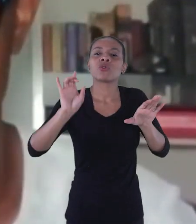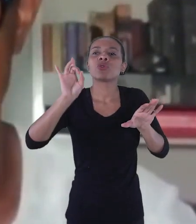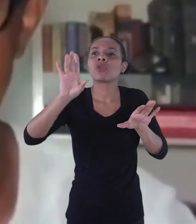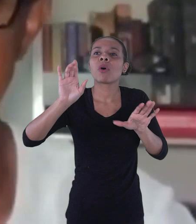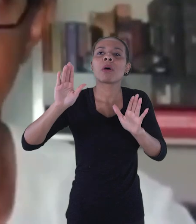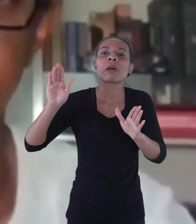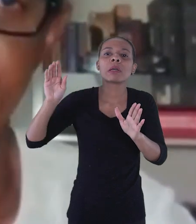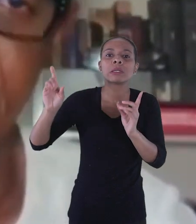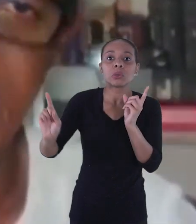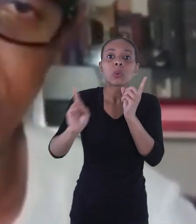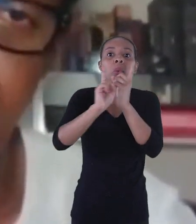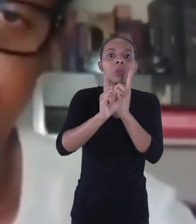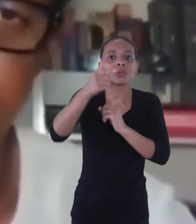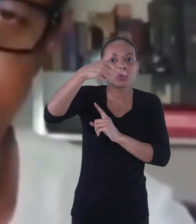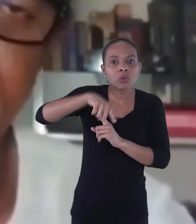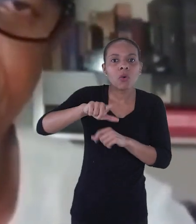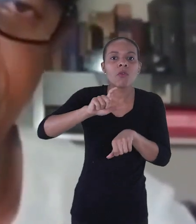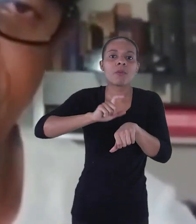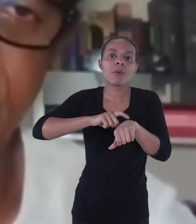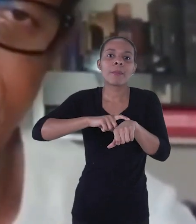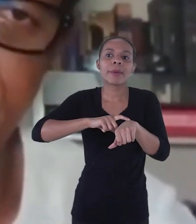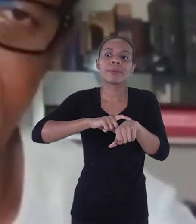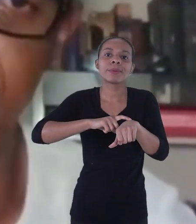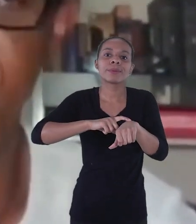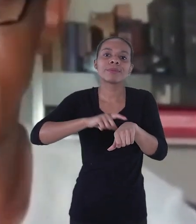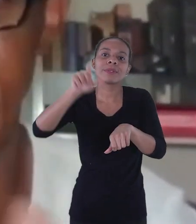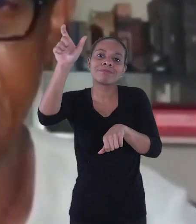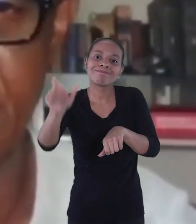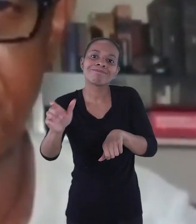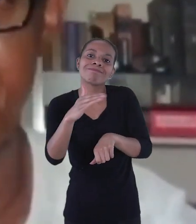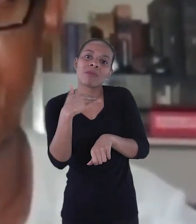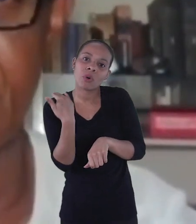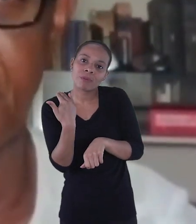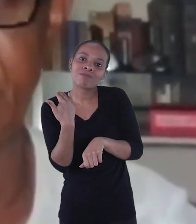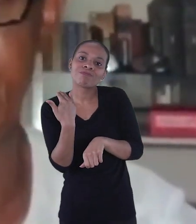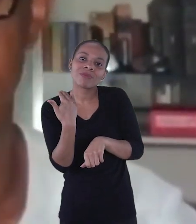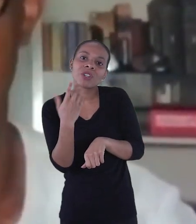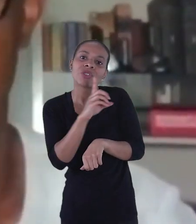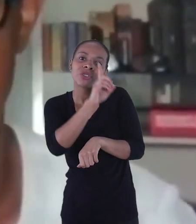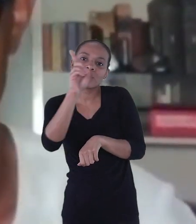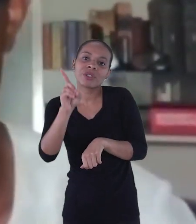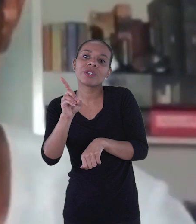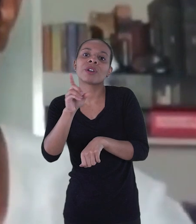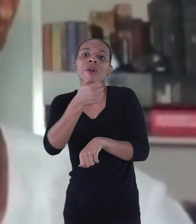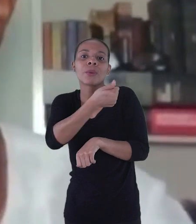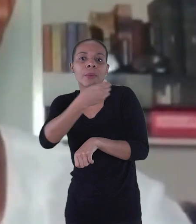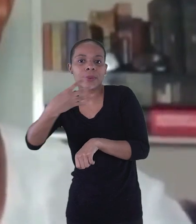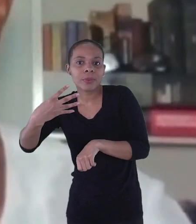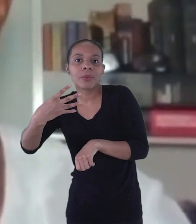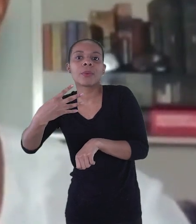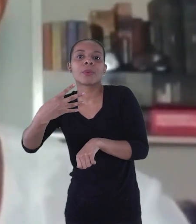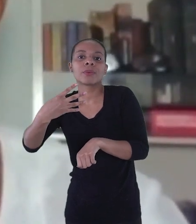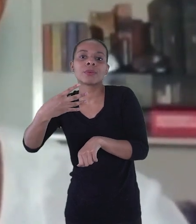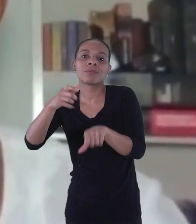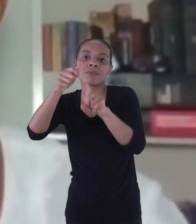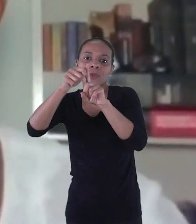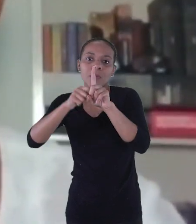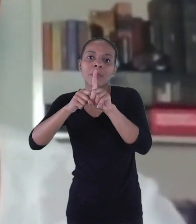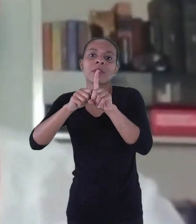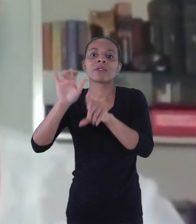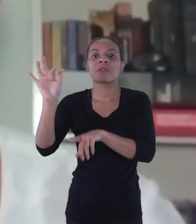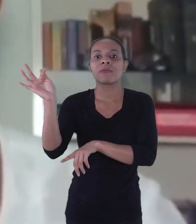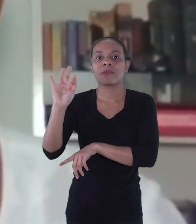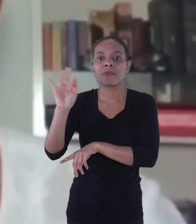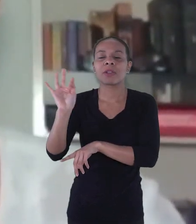a Carolina morta em 14 de fevereiro. Ela morreu em 13, mas ele foi ao velório, o enterramento, no dia 14